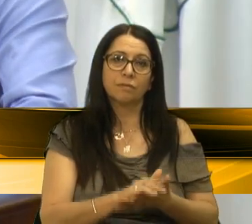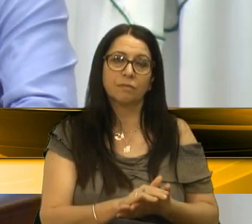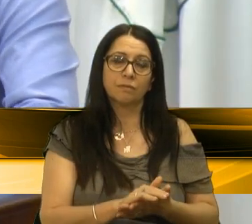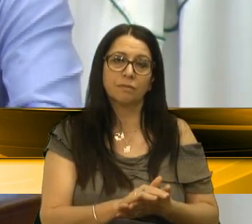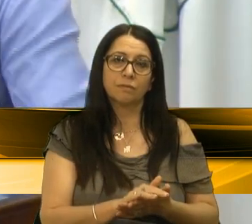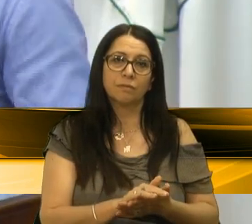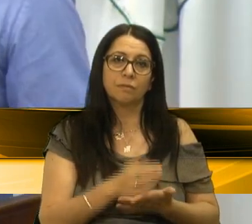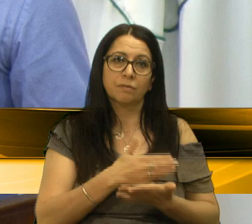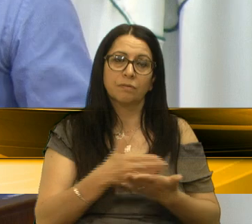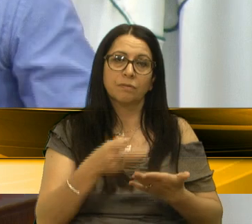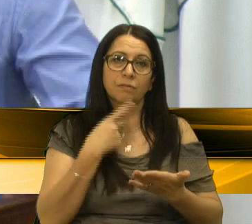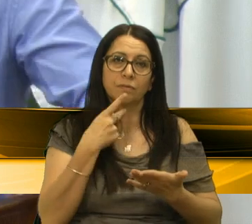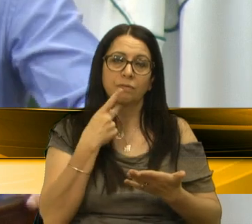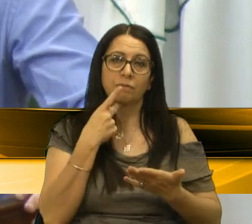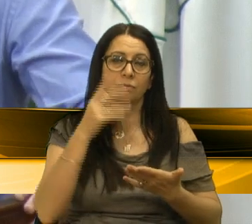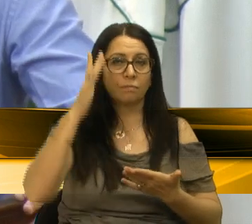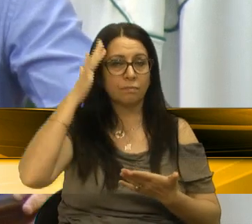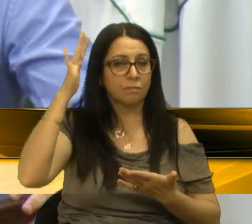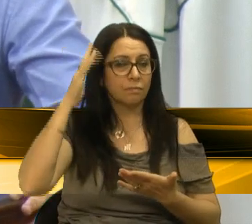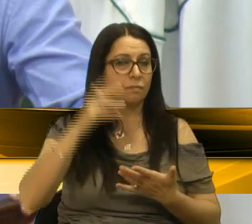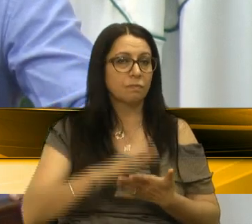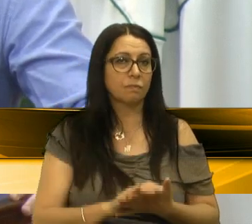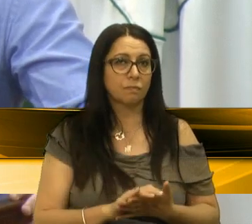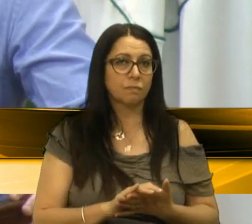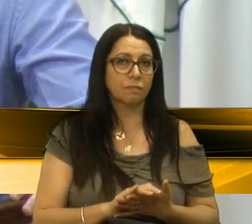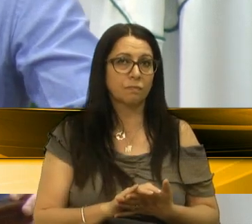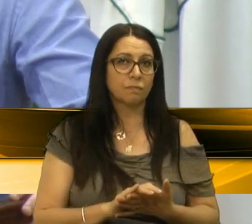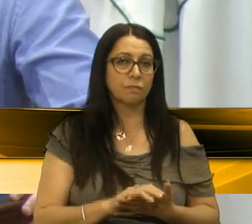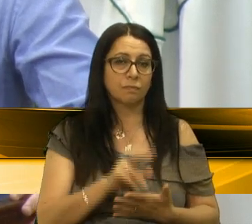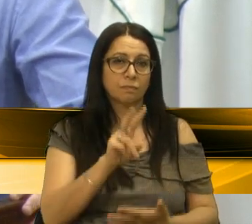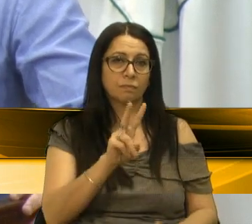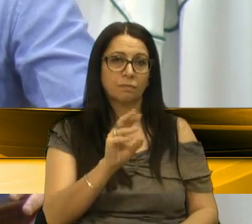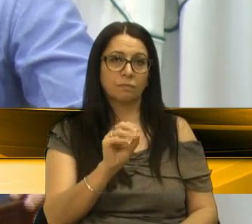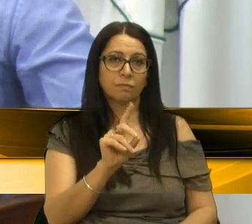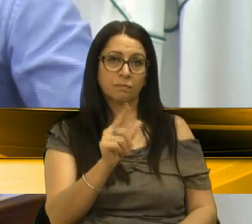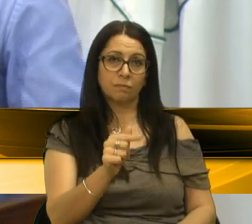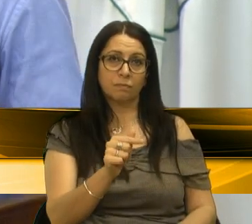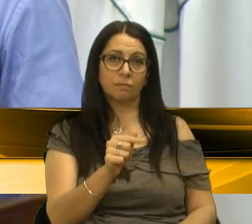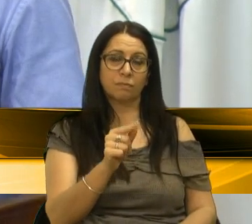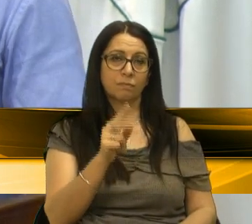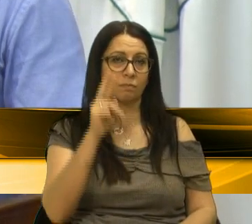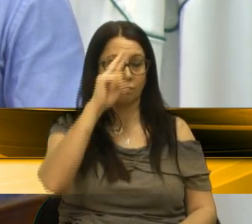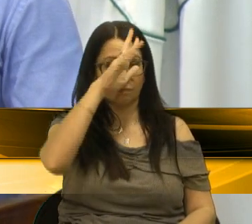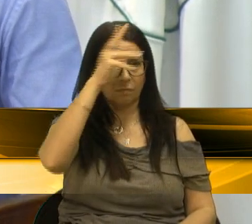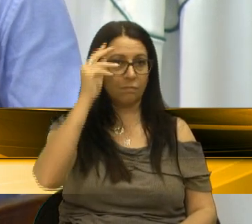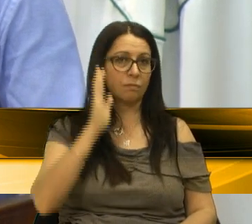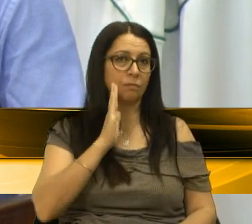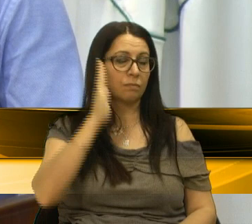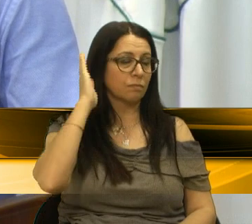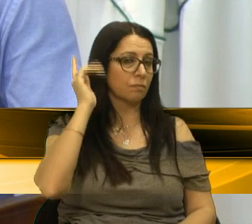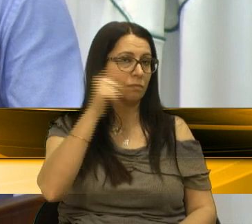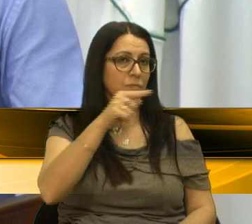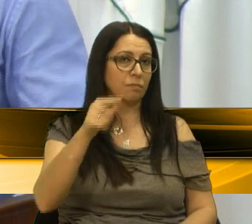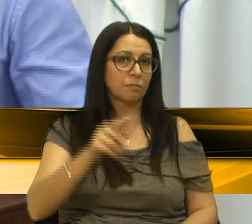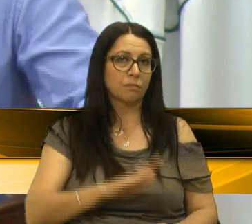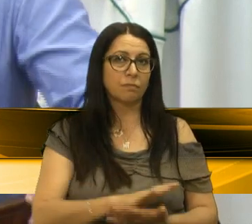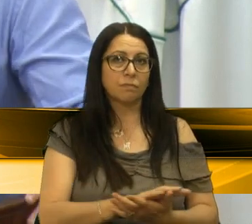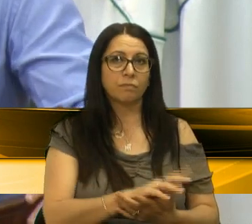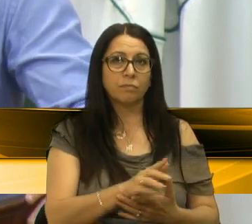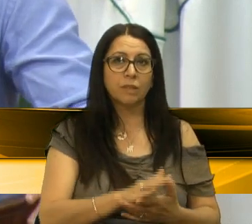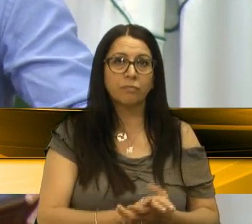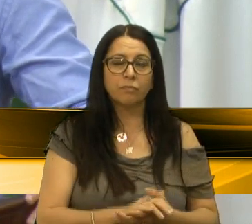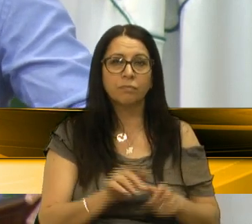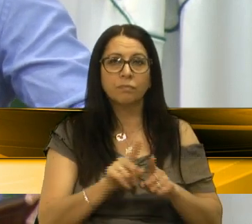Começo aqui fazendo uma reflexão. Em 2017, o senhor Daniel Guerra assumiu a Prefeitura de Caxias do Sul, na